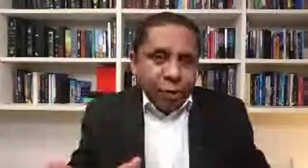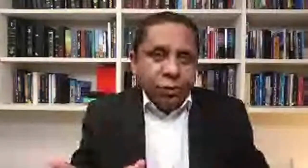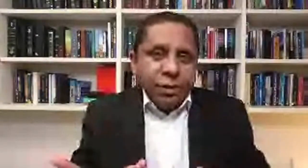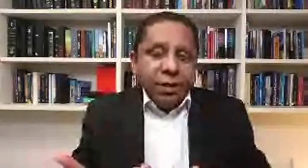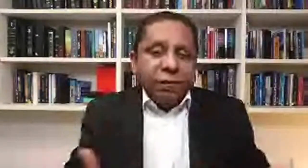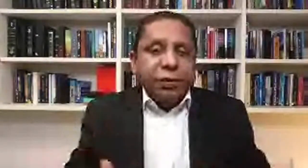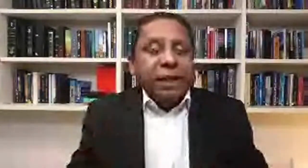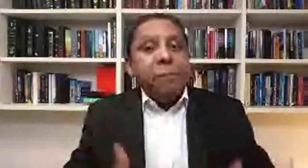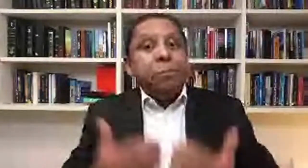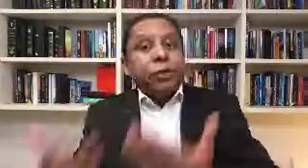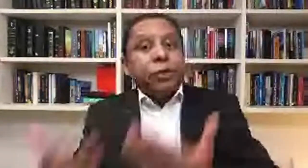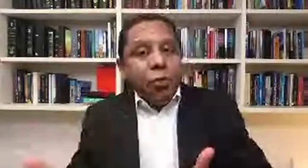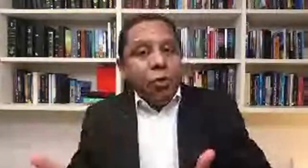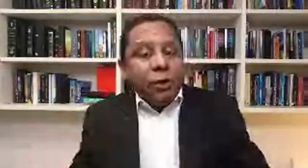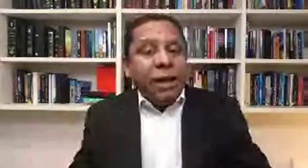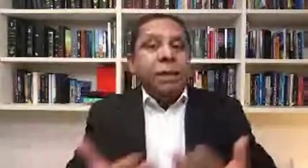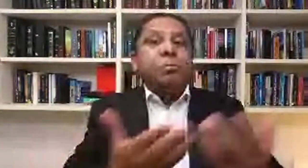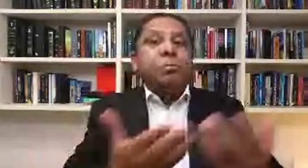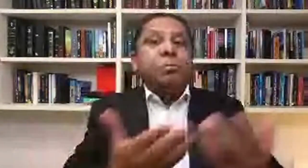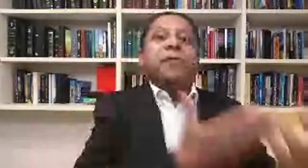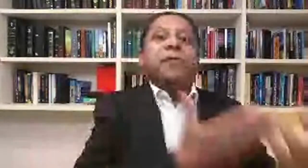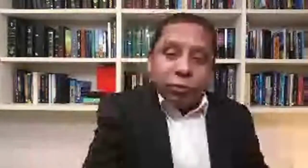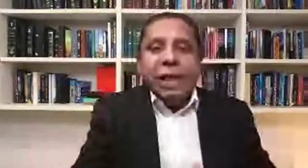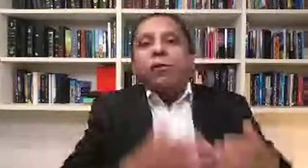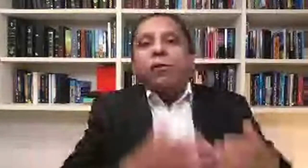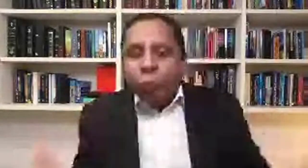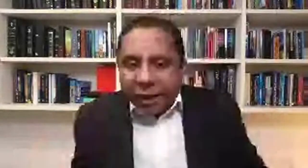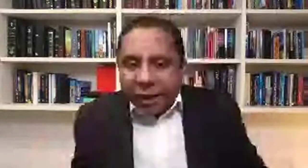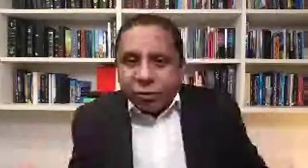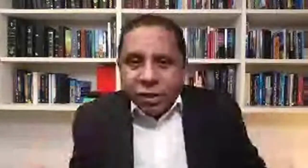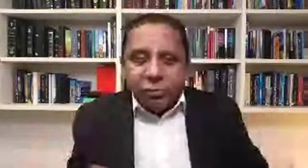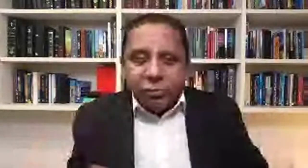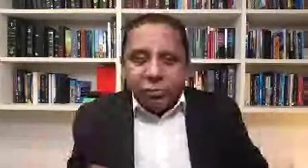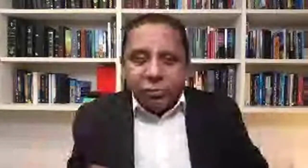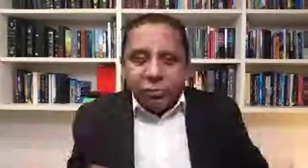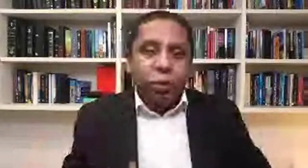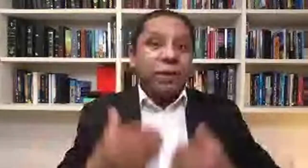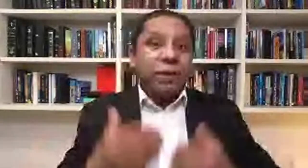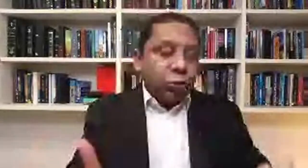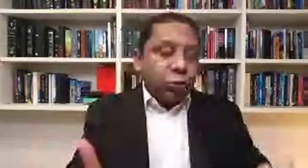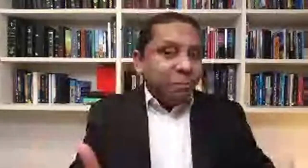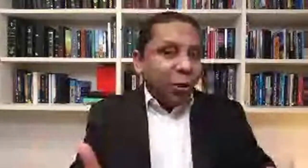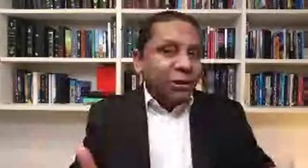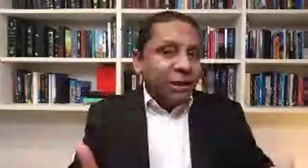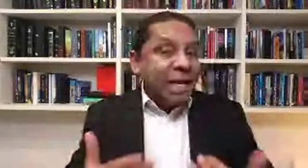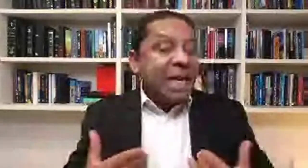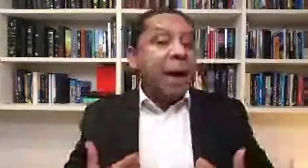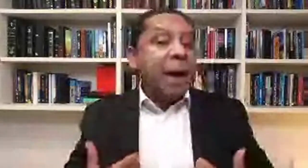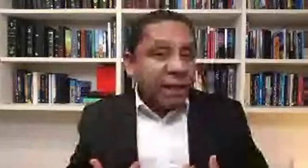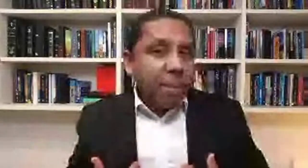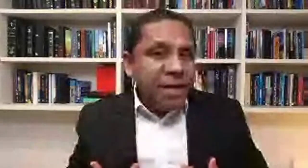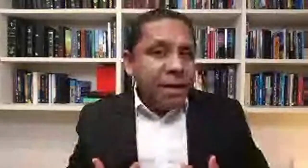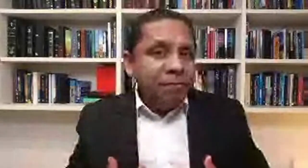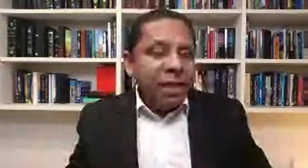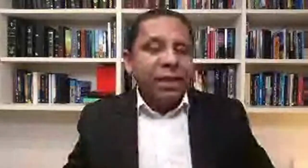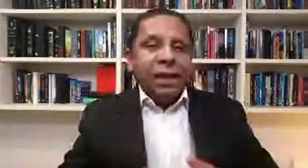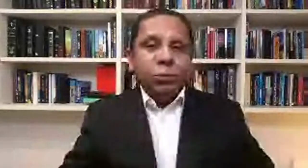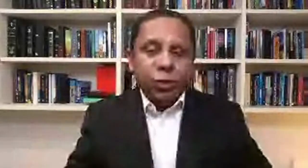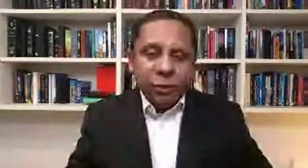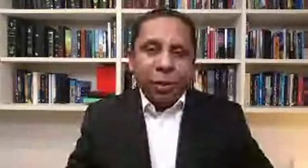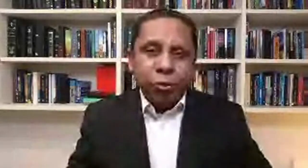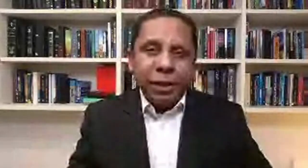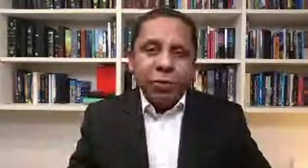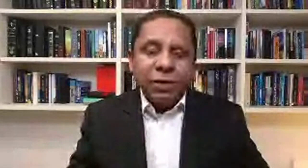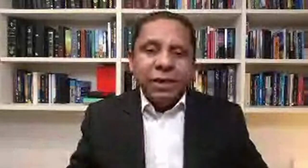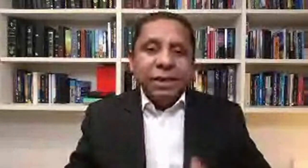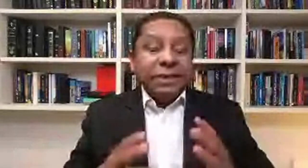eu. Você quer ir para o céu ou quer ir para o inferno? Nem vou perguntar isso, porque eu já sei sua resposta. É a mesma minha. Queremos